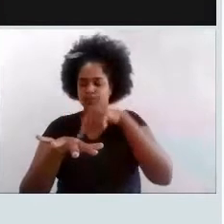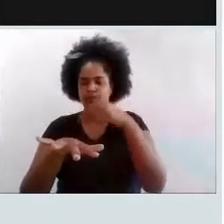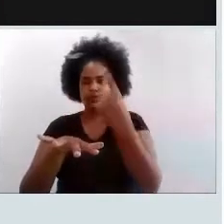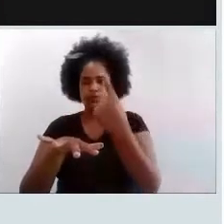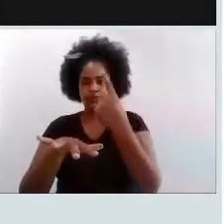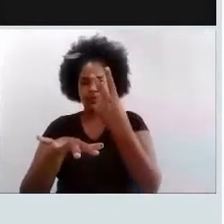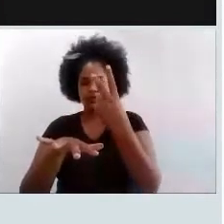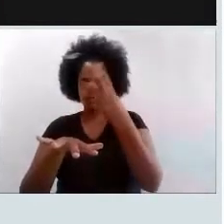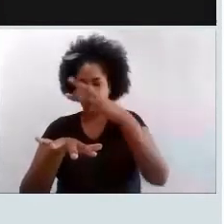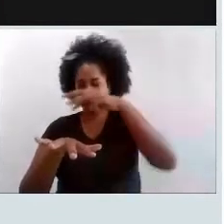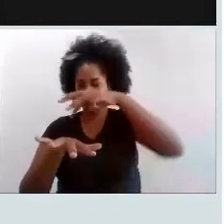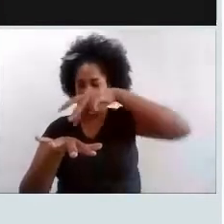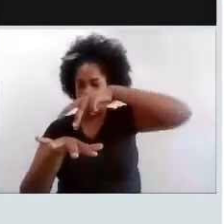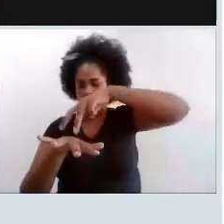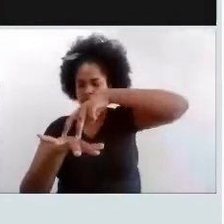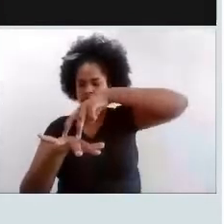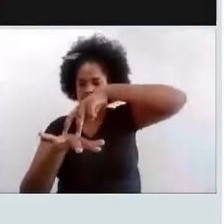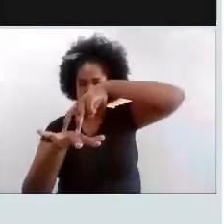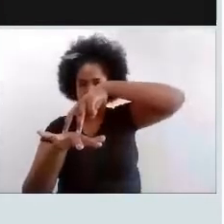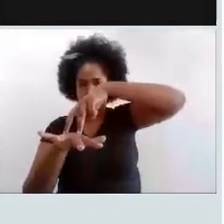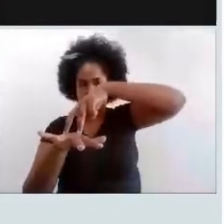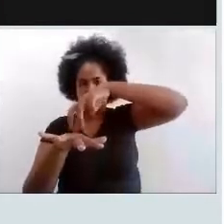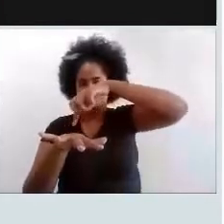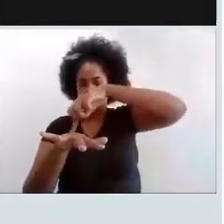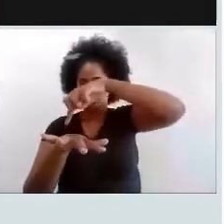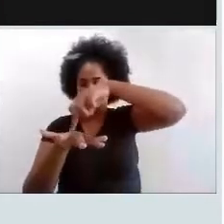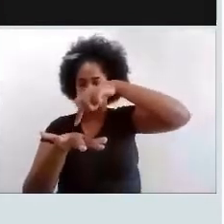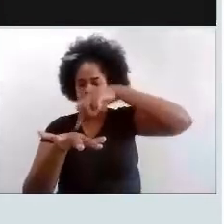não colineares